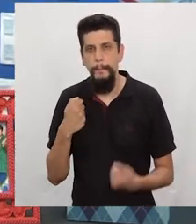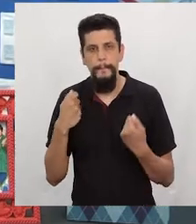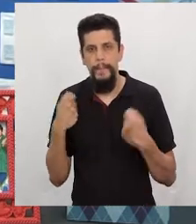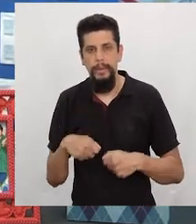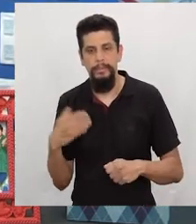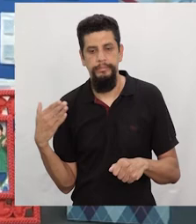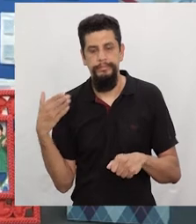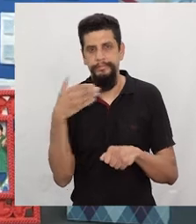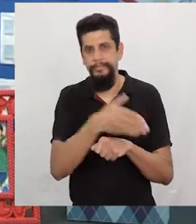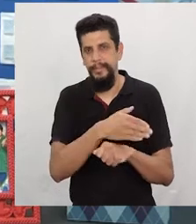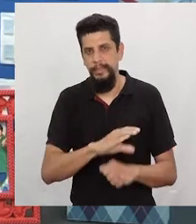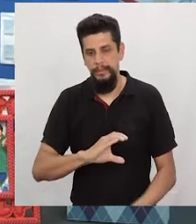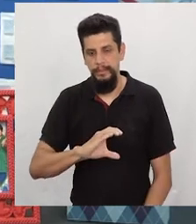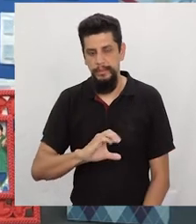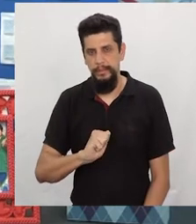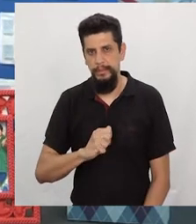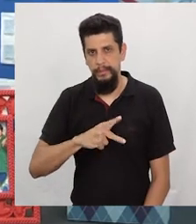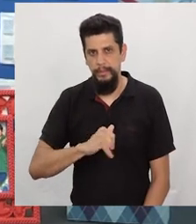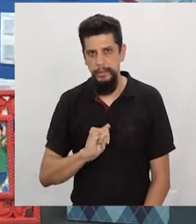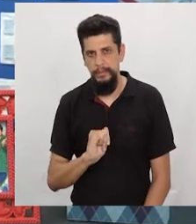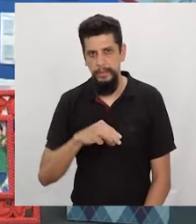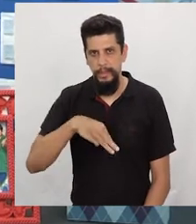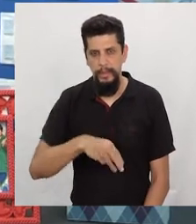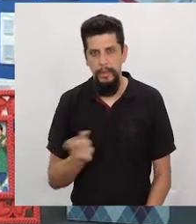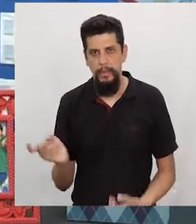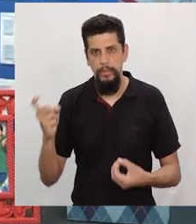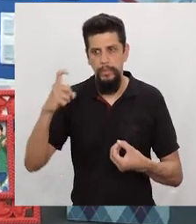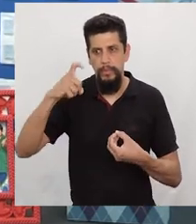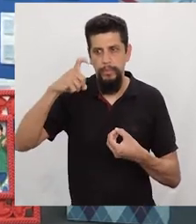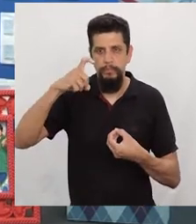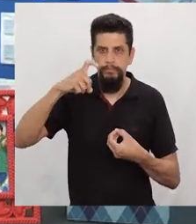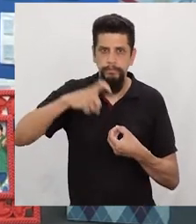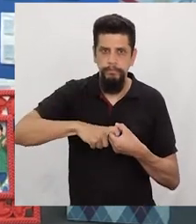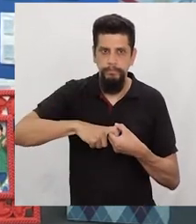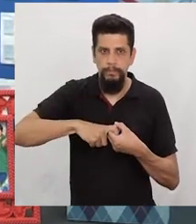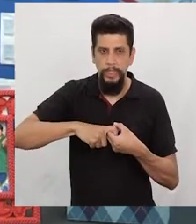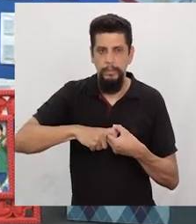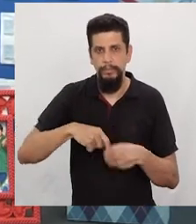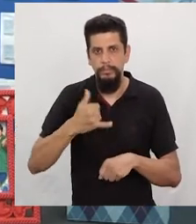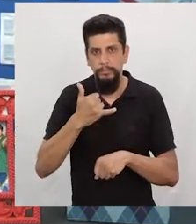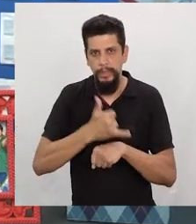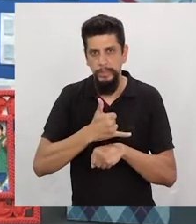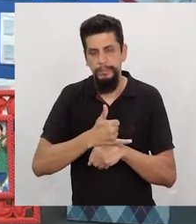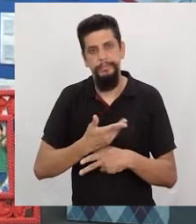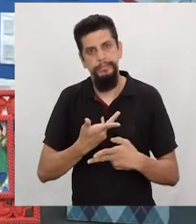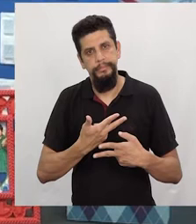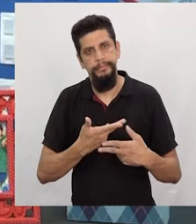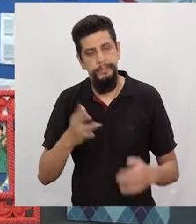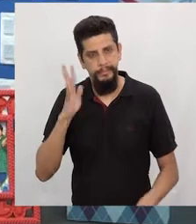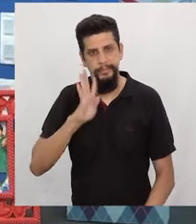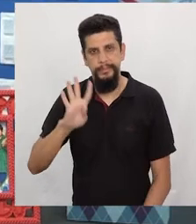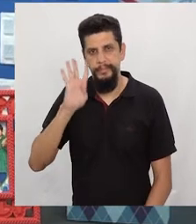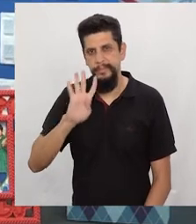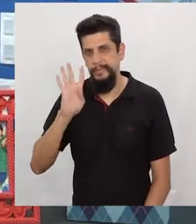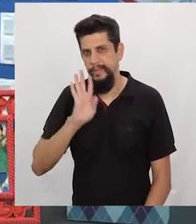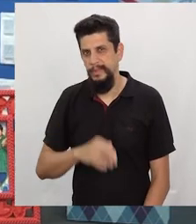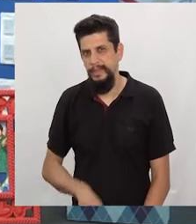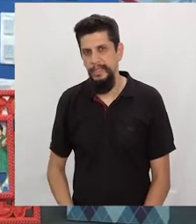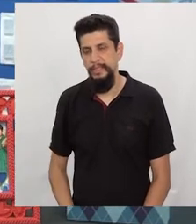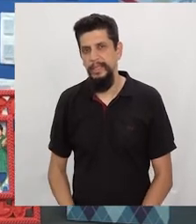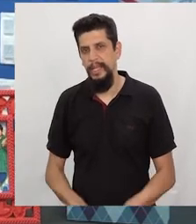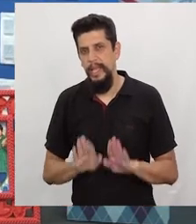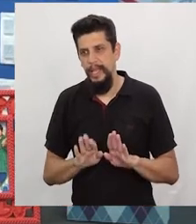lá. O Capim voltou com um equipamento super legal. Era algo